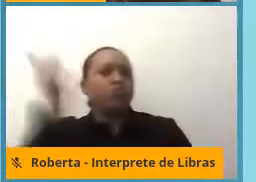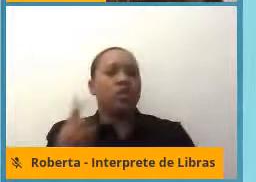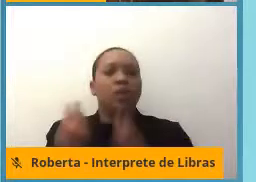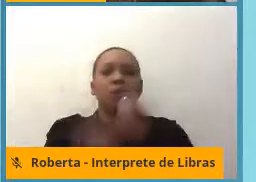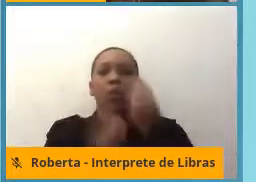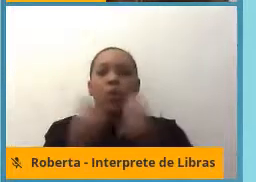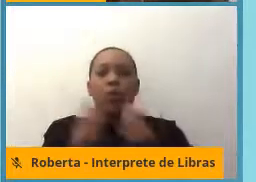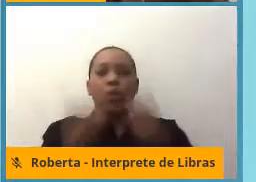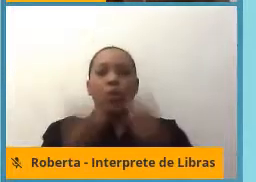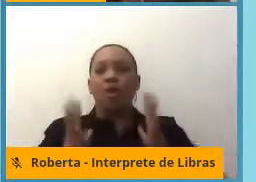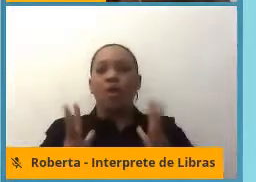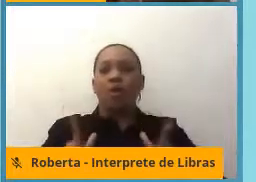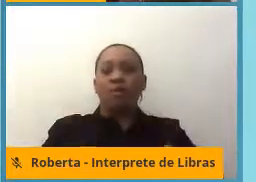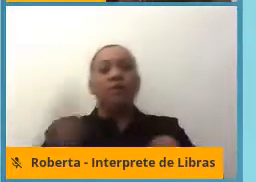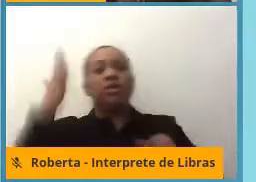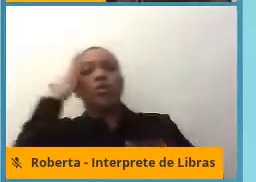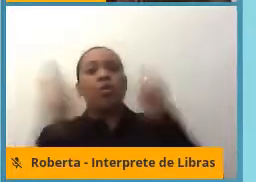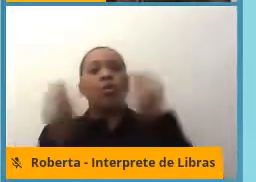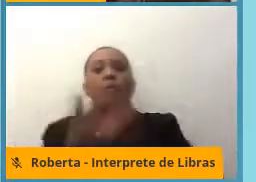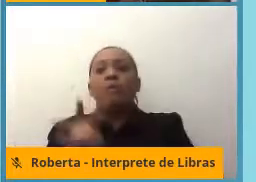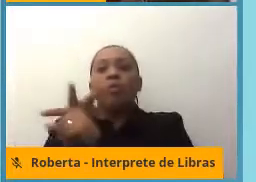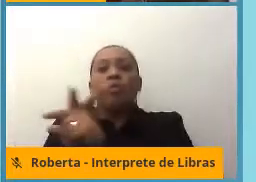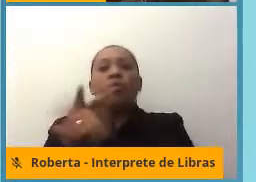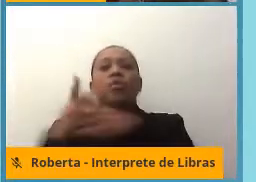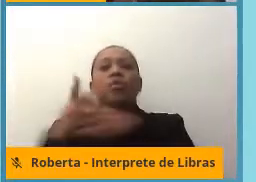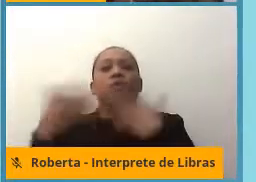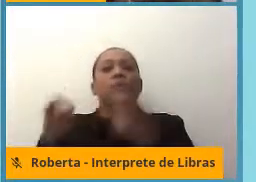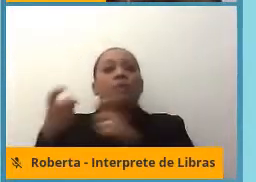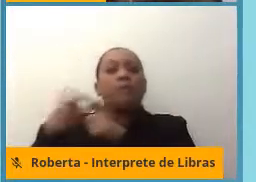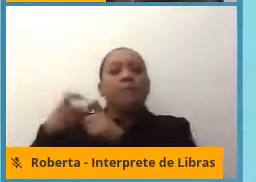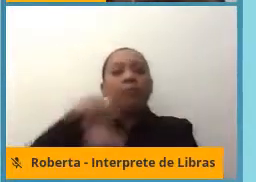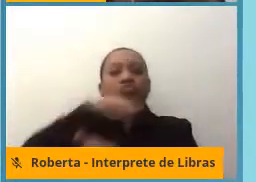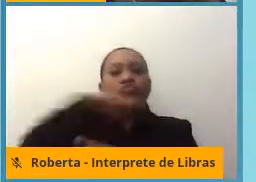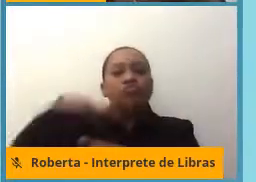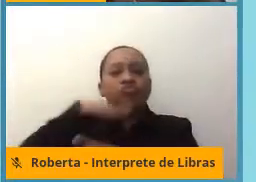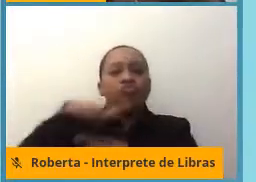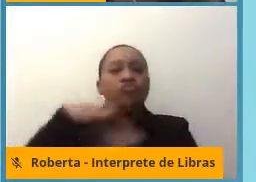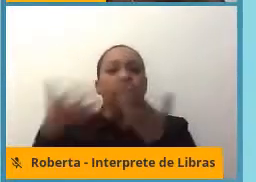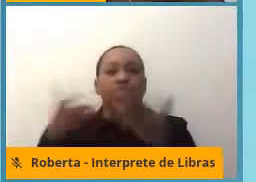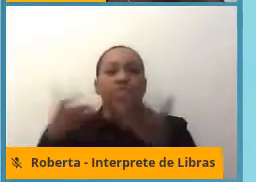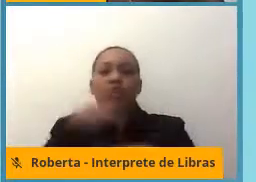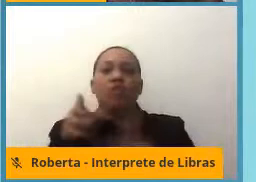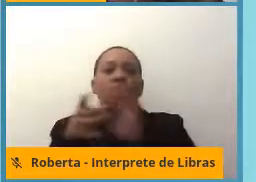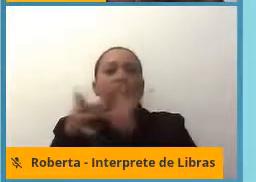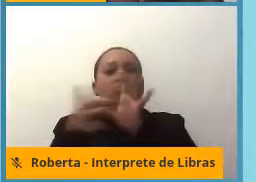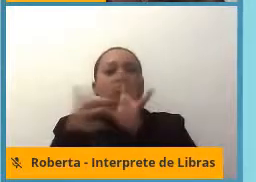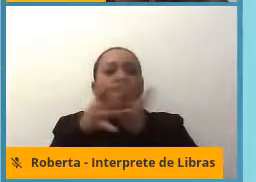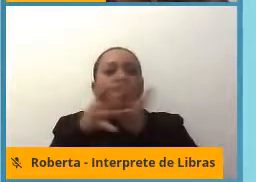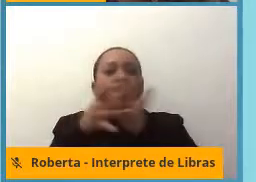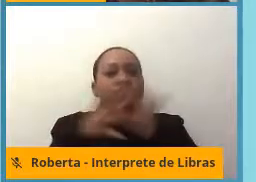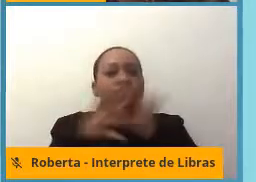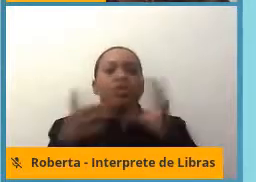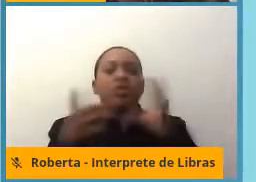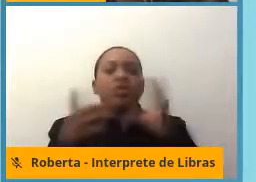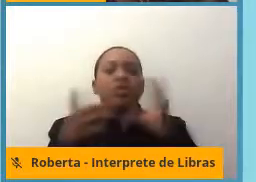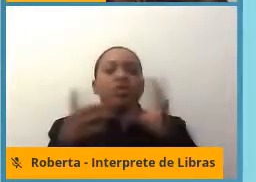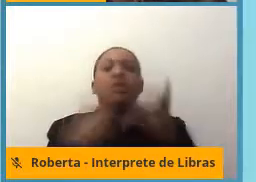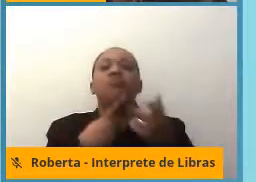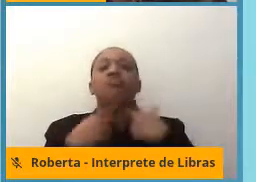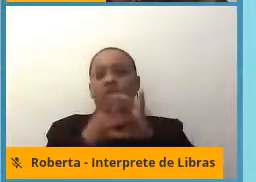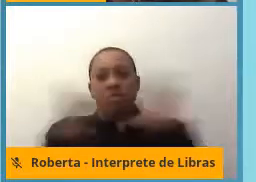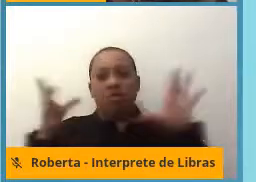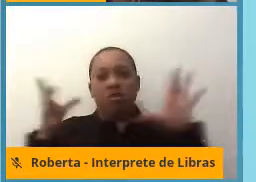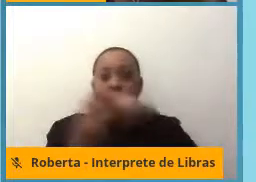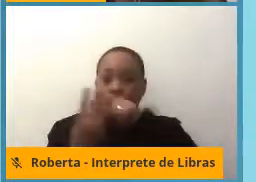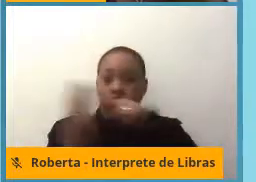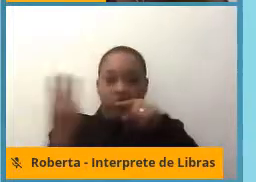o resultado do exame. Então, fiquem à vontade para perguntar o que vocês quiserem, tá? Que eles dois e o Sérgio, quando entrar,